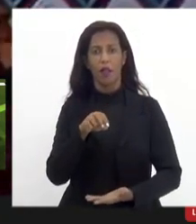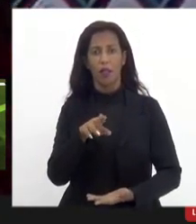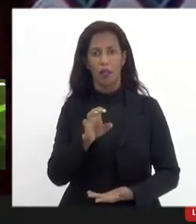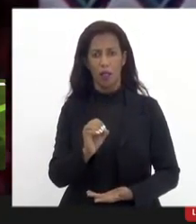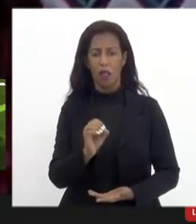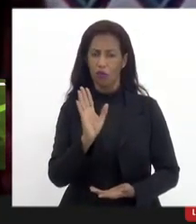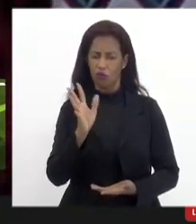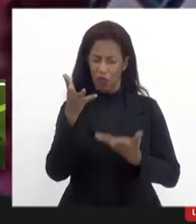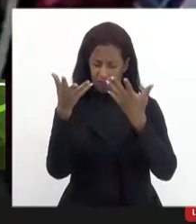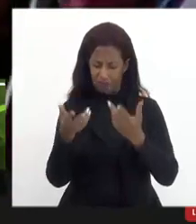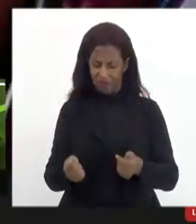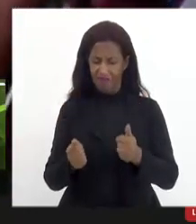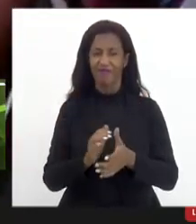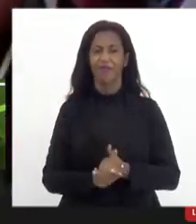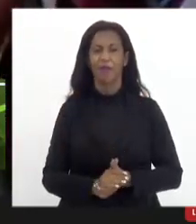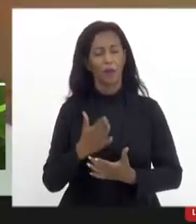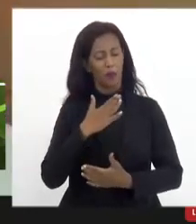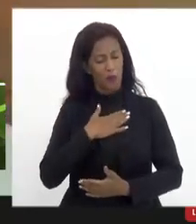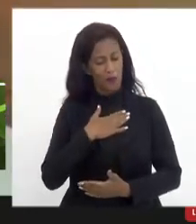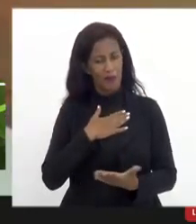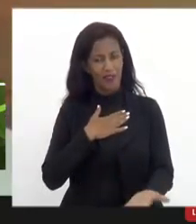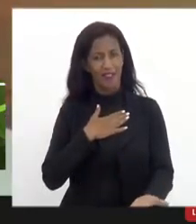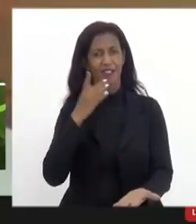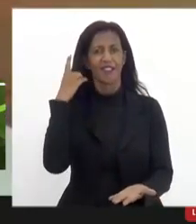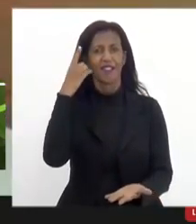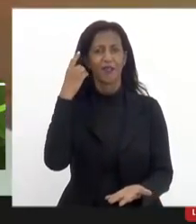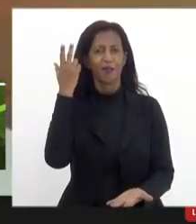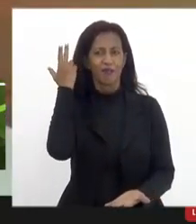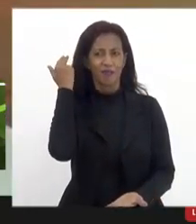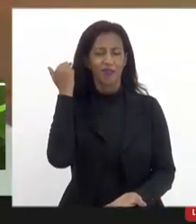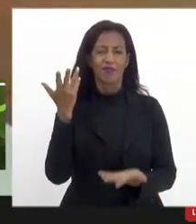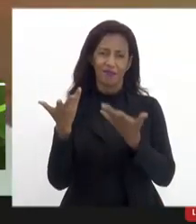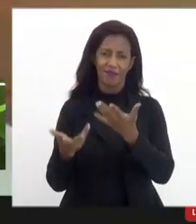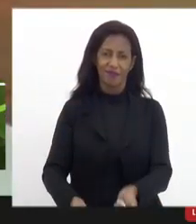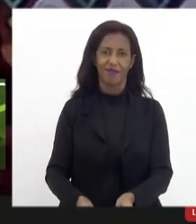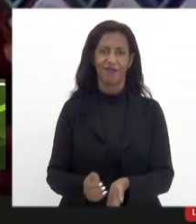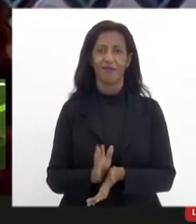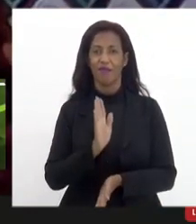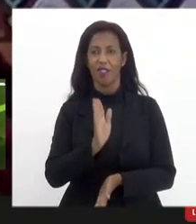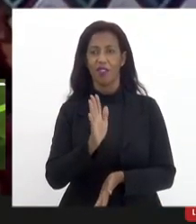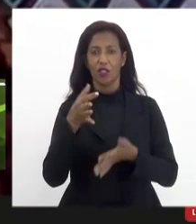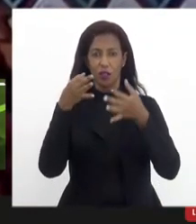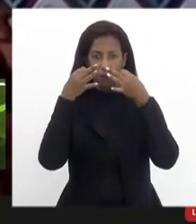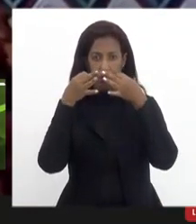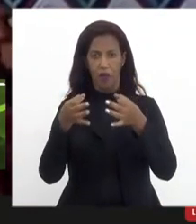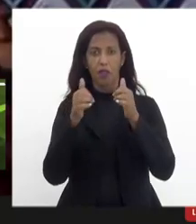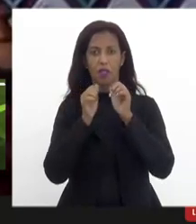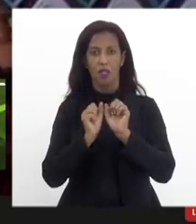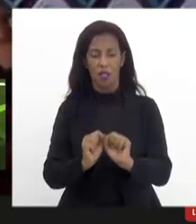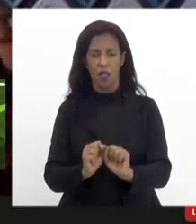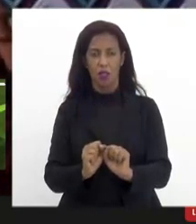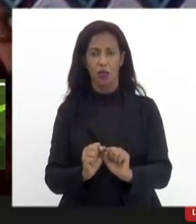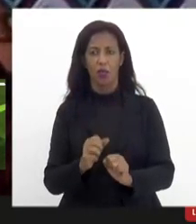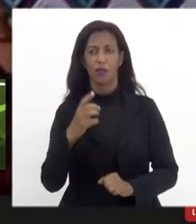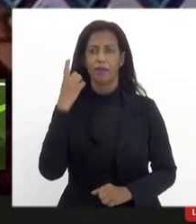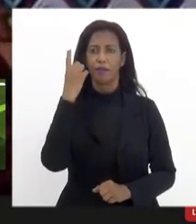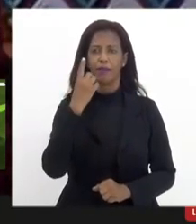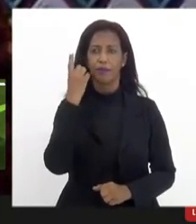está acatado por mim, okay, pelo deputado Eliomar, e já chamando a atenção das assessorias da